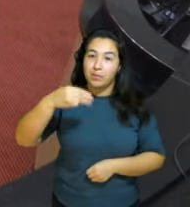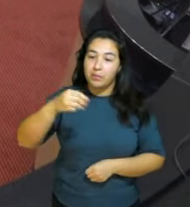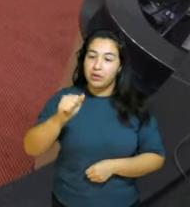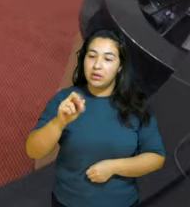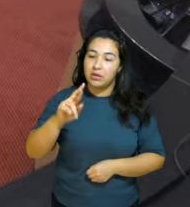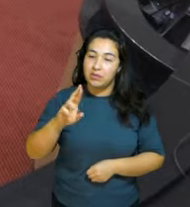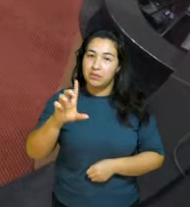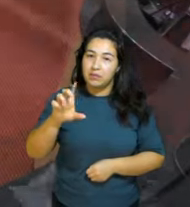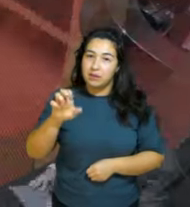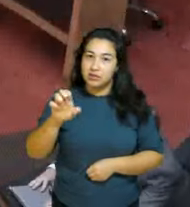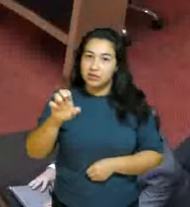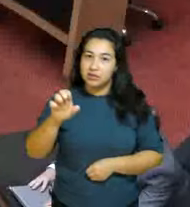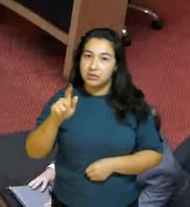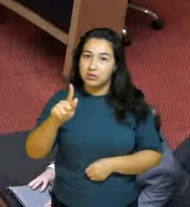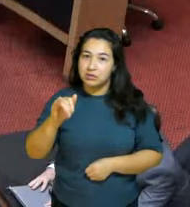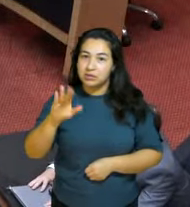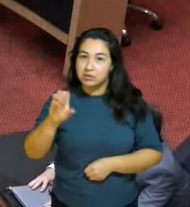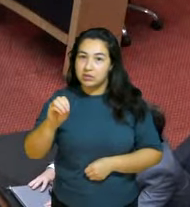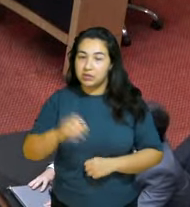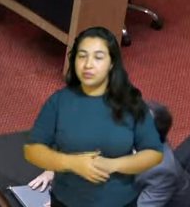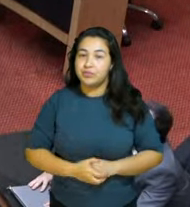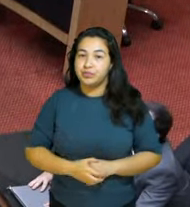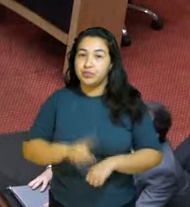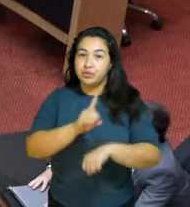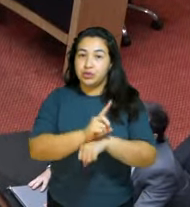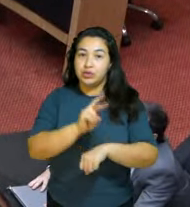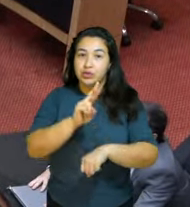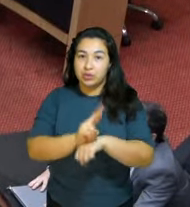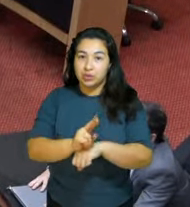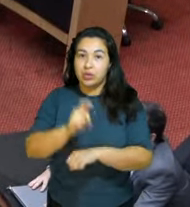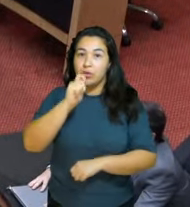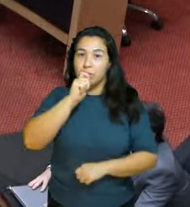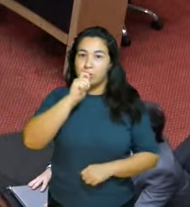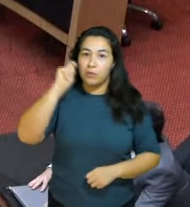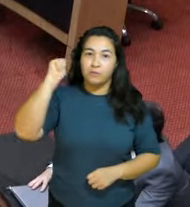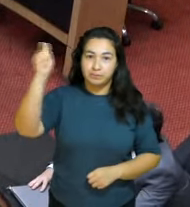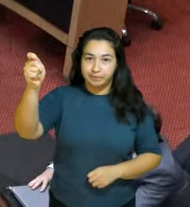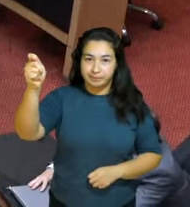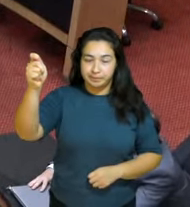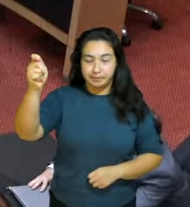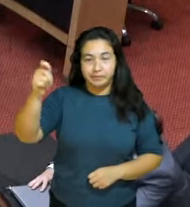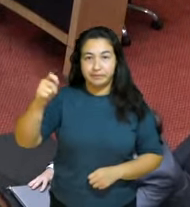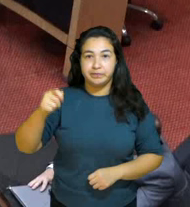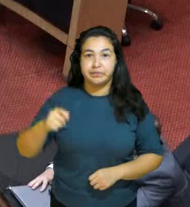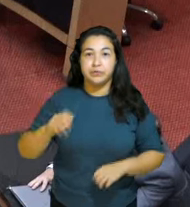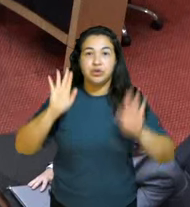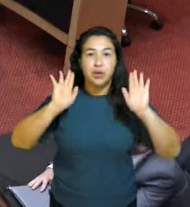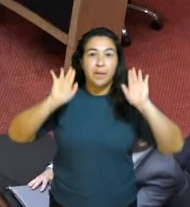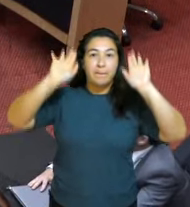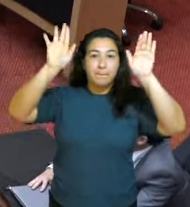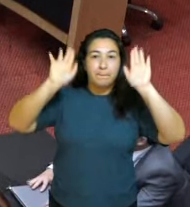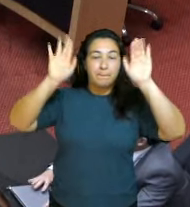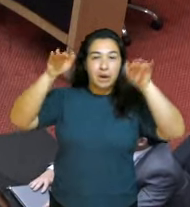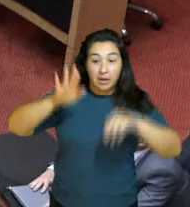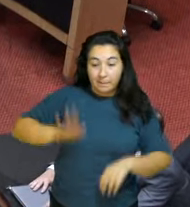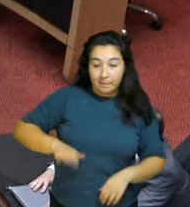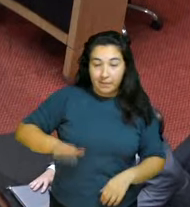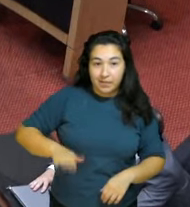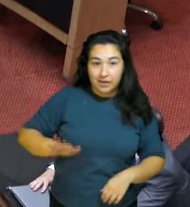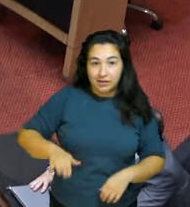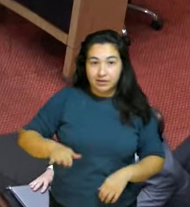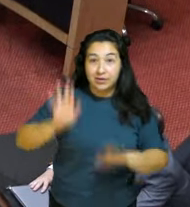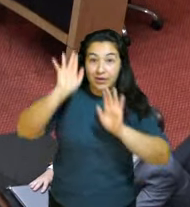Cons. O senhor diretor de arbitragem da Federação Catarinense de Basquetebol, Maurício